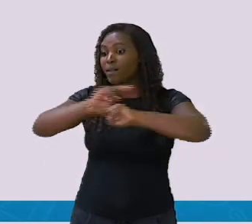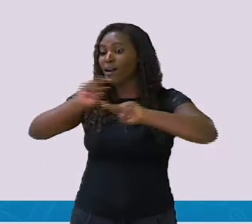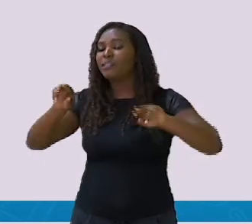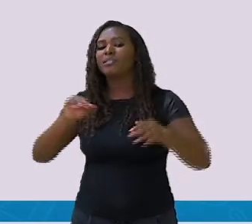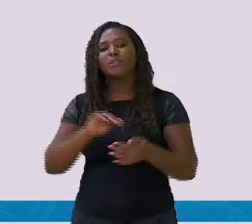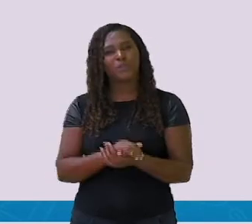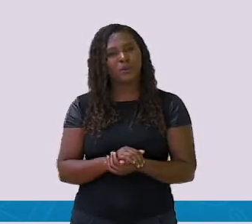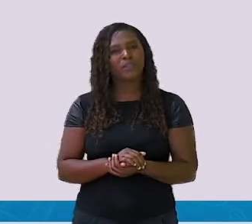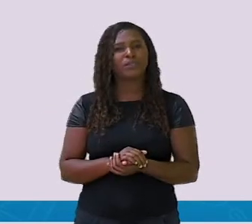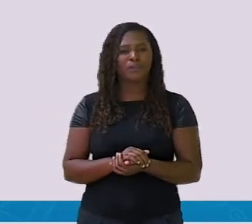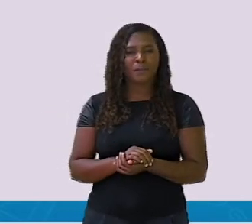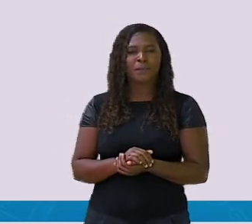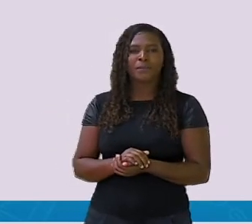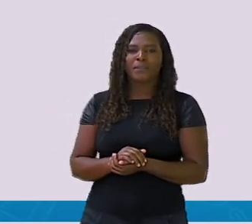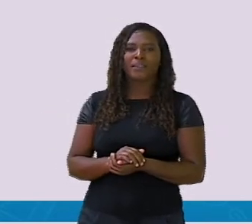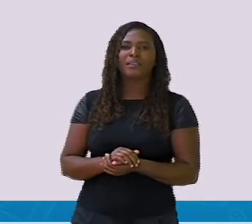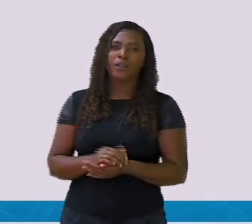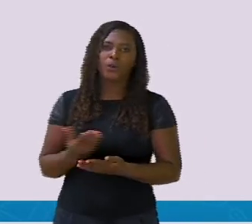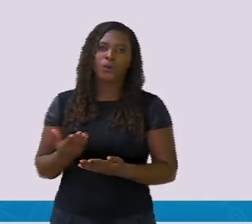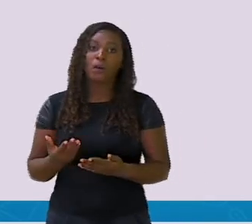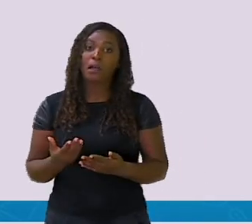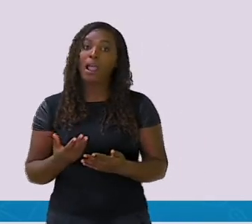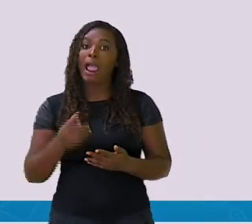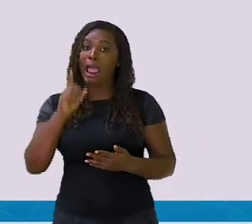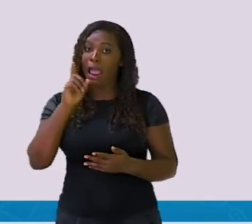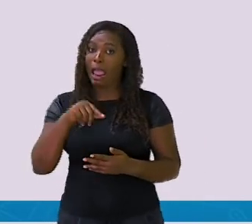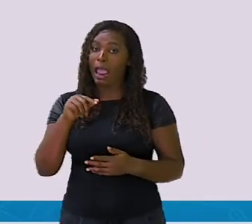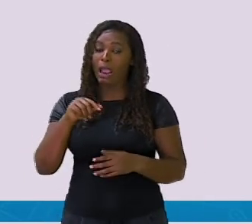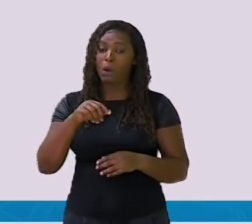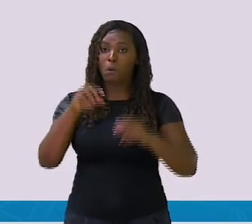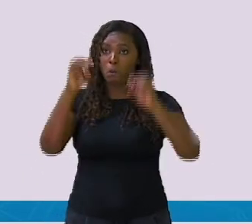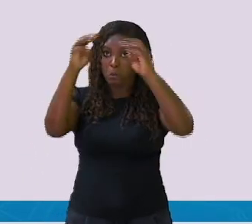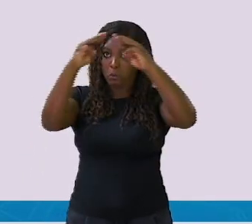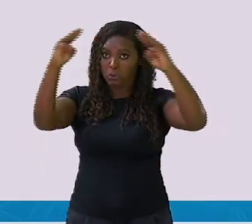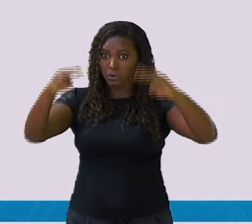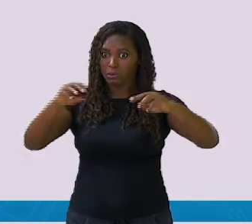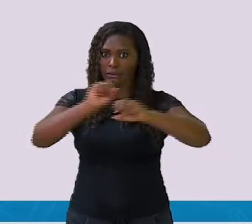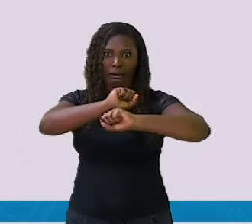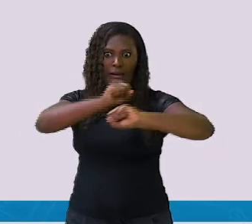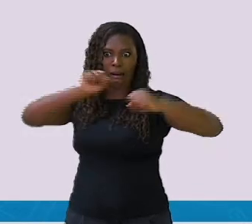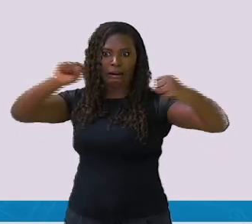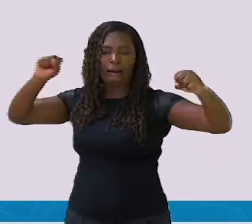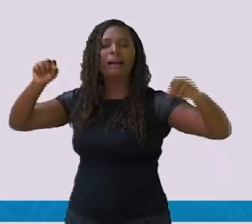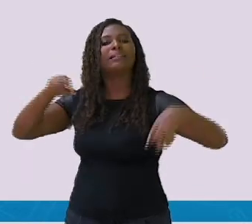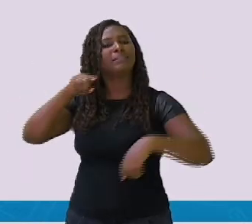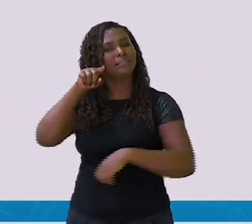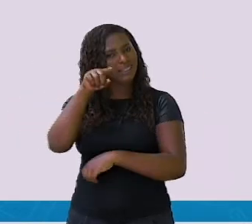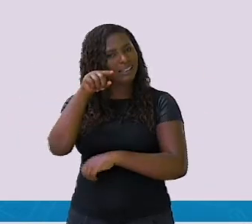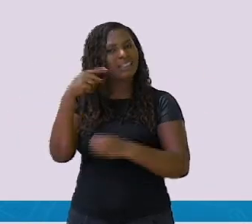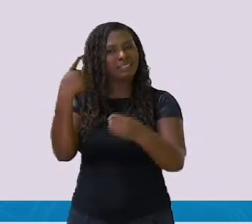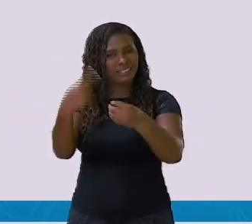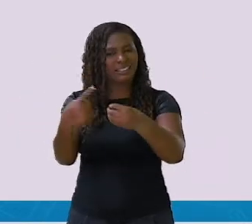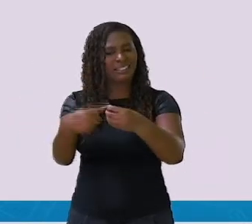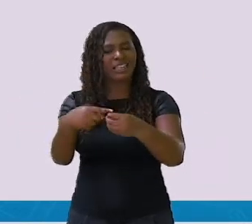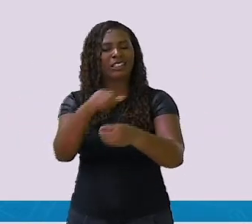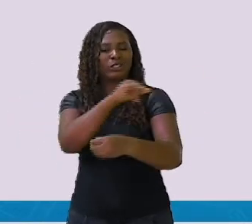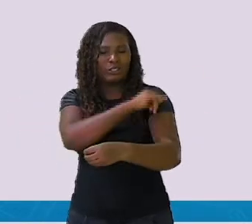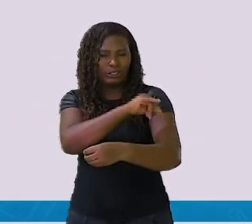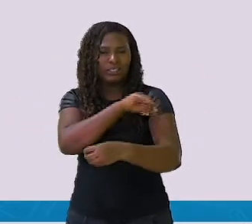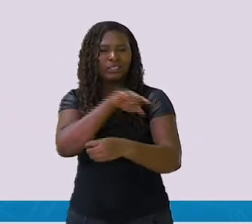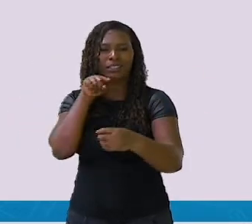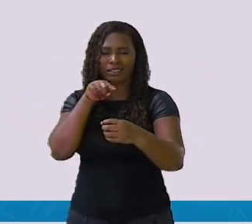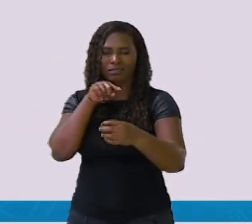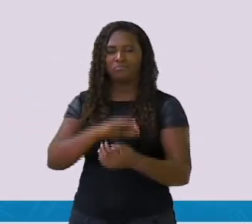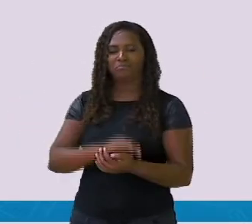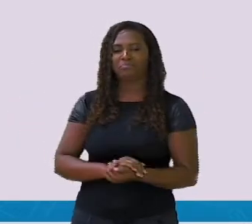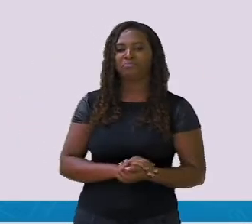milhões de itens diferentes. Então, era um museu bem grande, bem respeitado. E os outros museus brasileiros foram